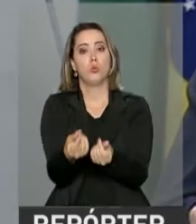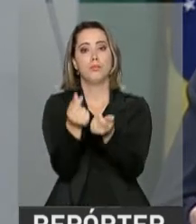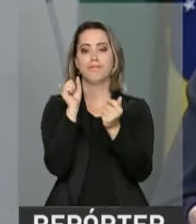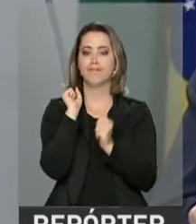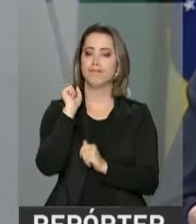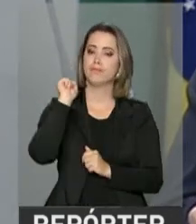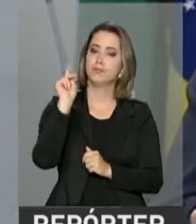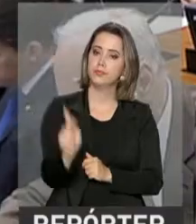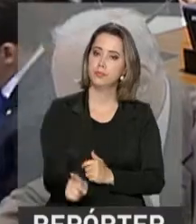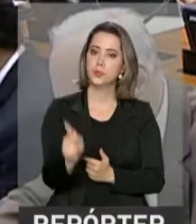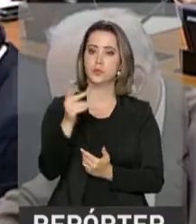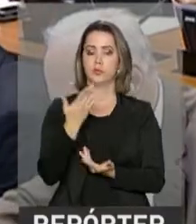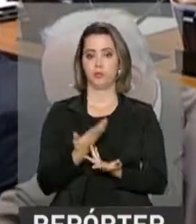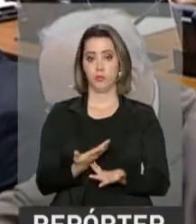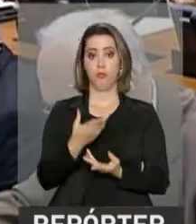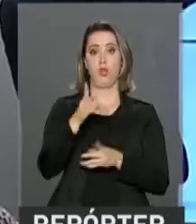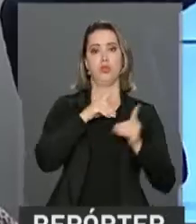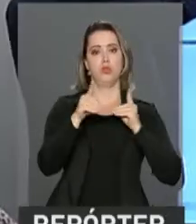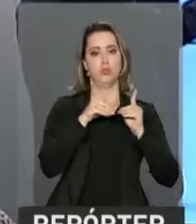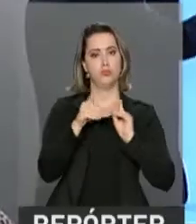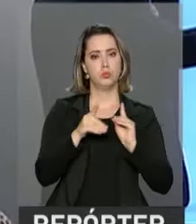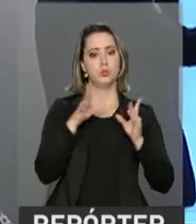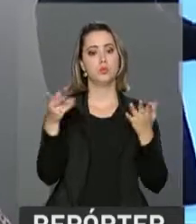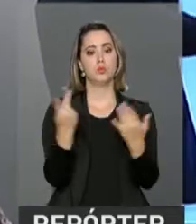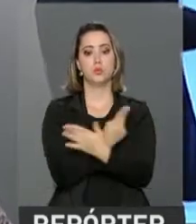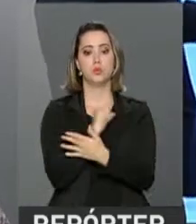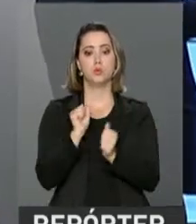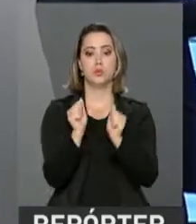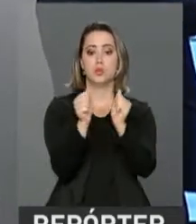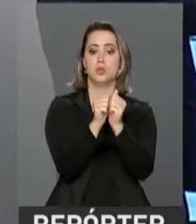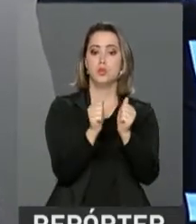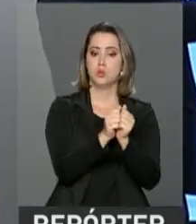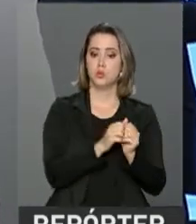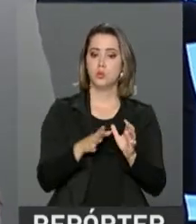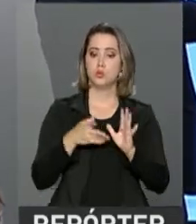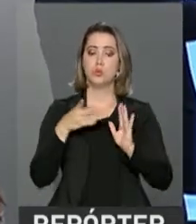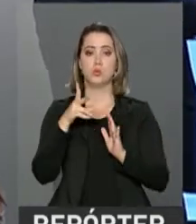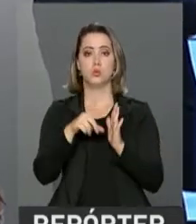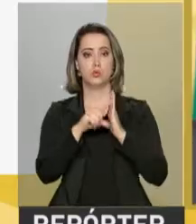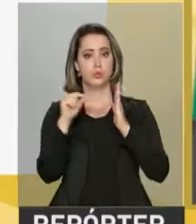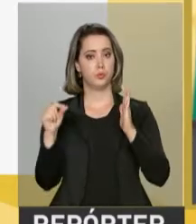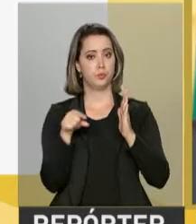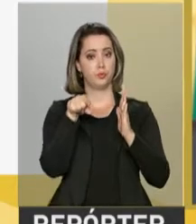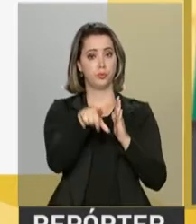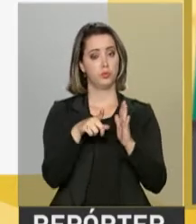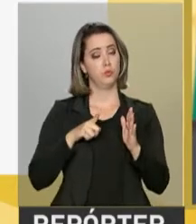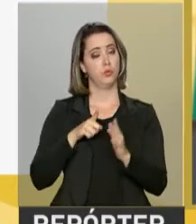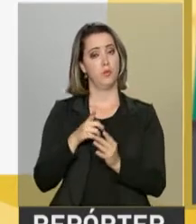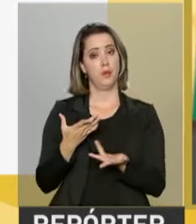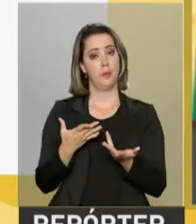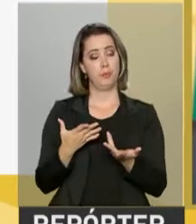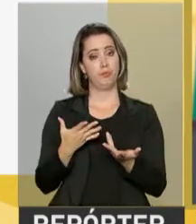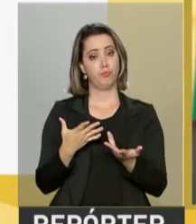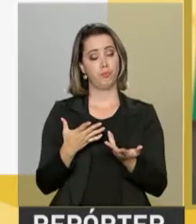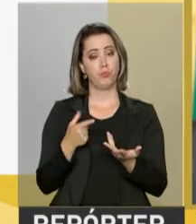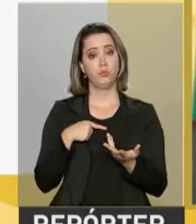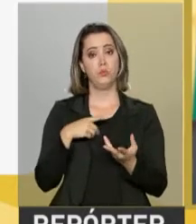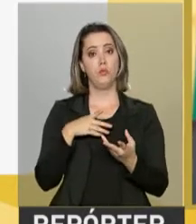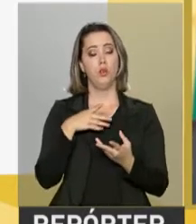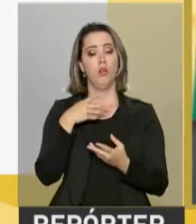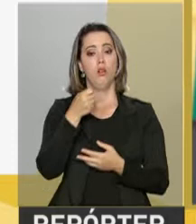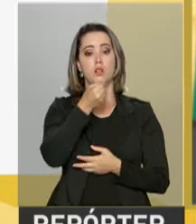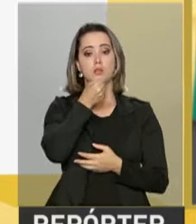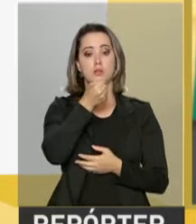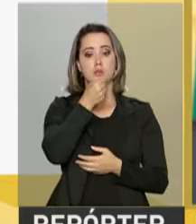social negociação feita em conjunto com paulo o anúncio do planalto em entrevista à tv band o